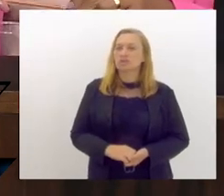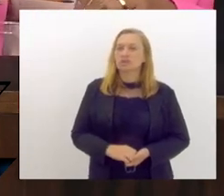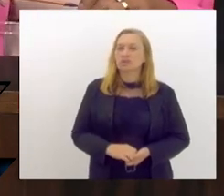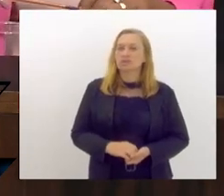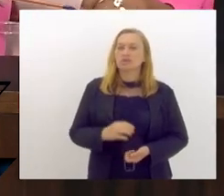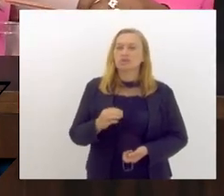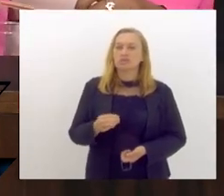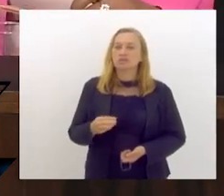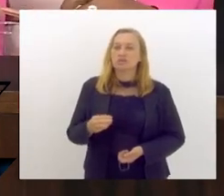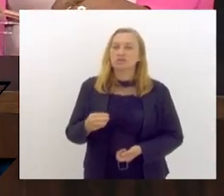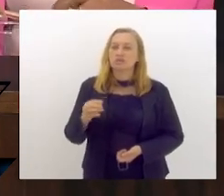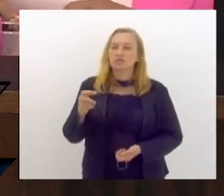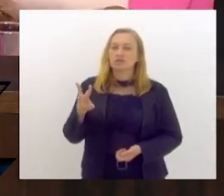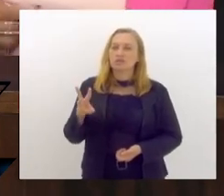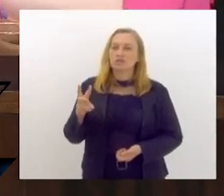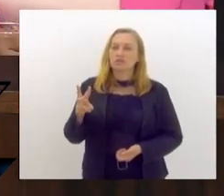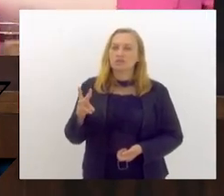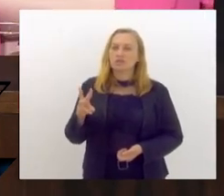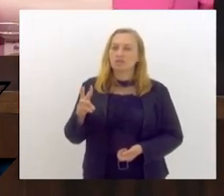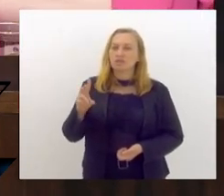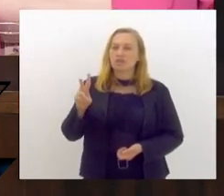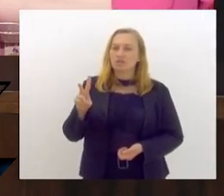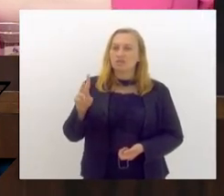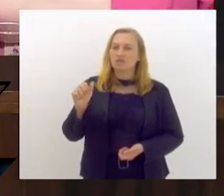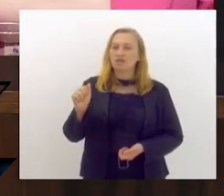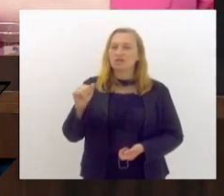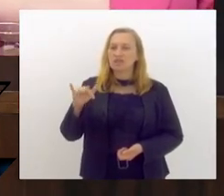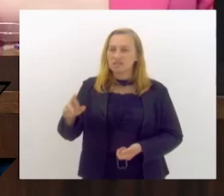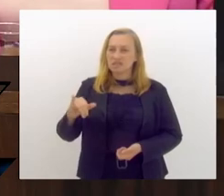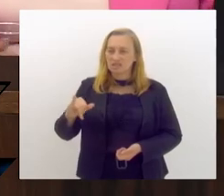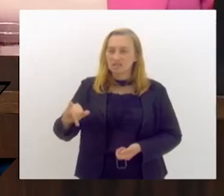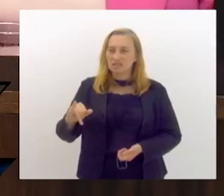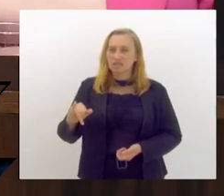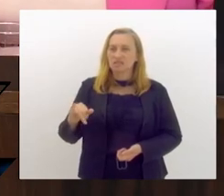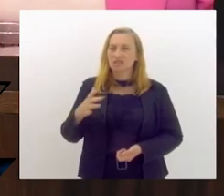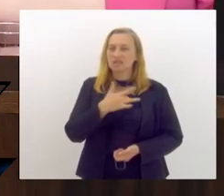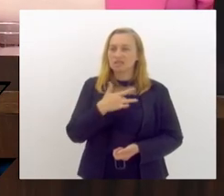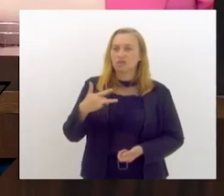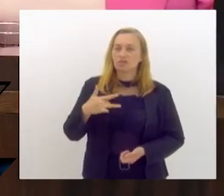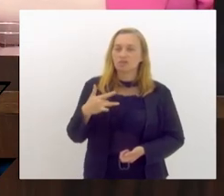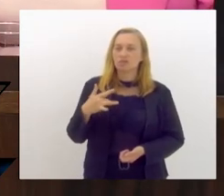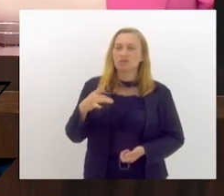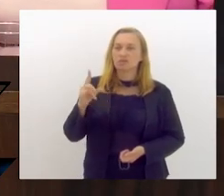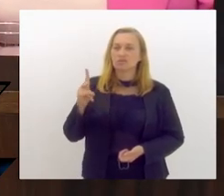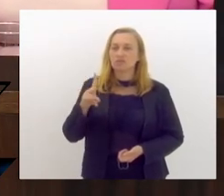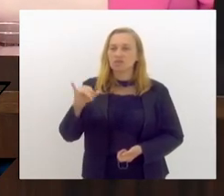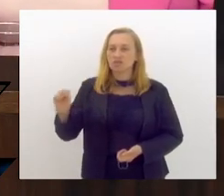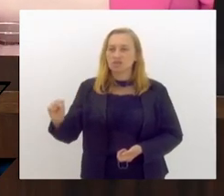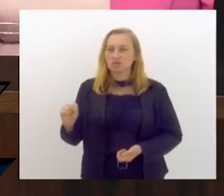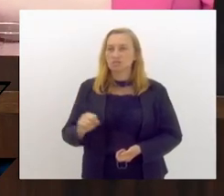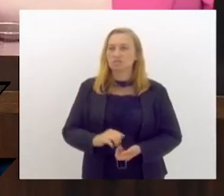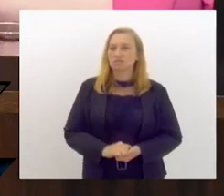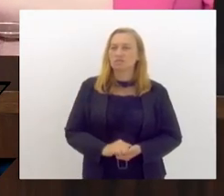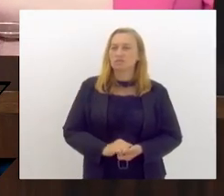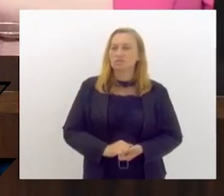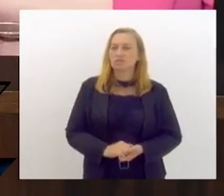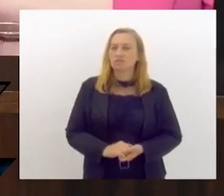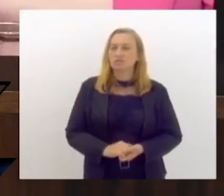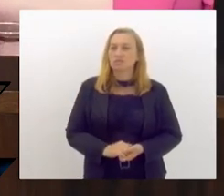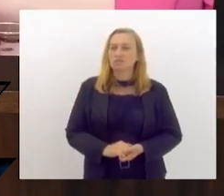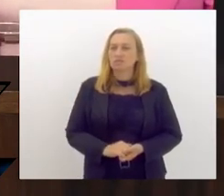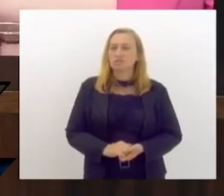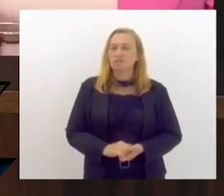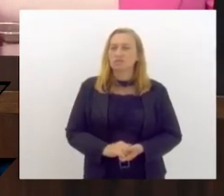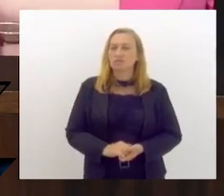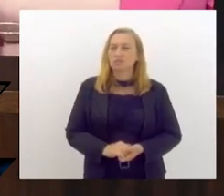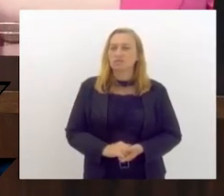Valdec da Saúde. Valdeci da Saúde. Vinícius Gozolino. Só. Segunda chamada.